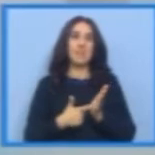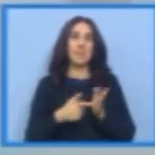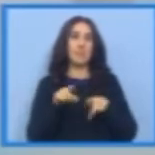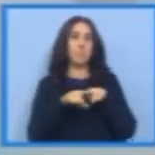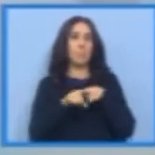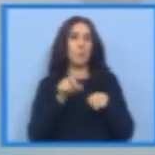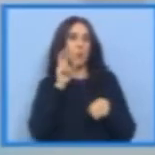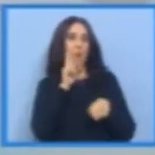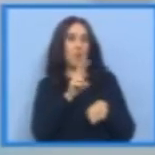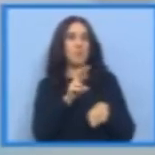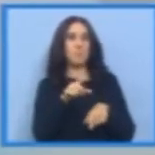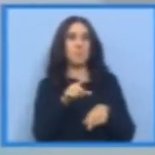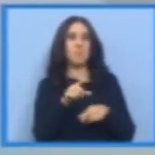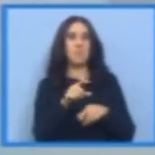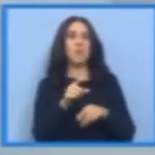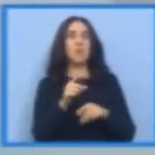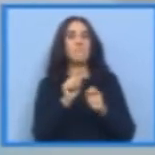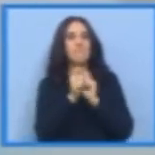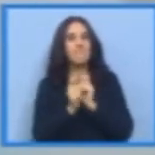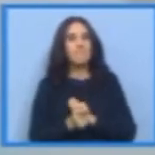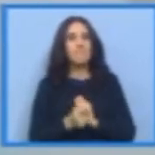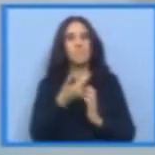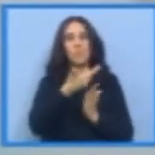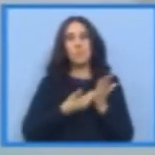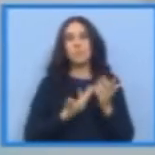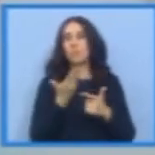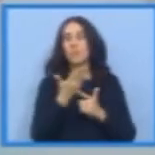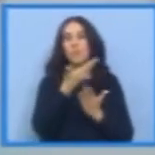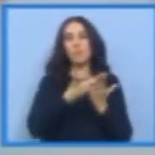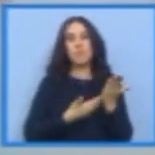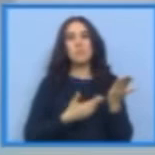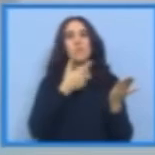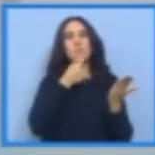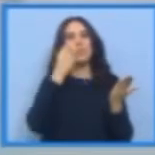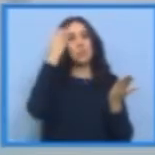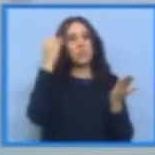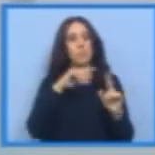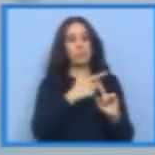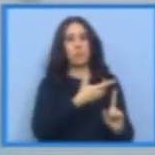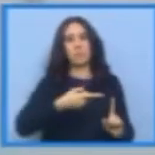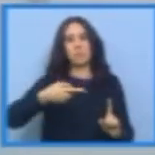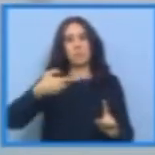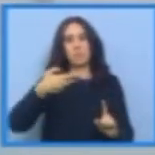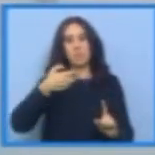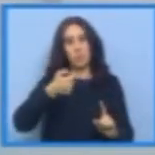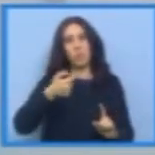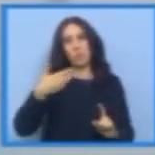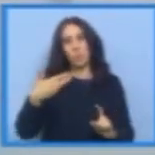políticas, há necessidade de rever algumas convenções, nomeadamente a Convenção de Genebra de 1951, que diz respeito aos